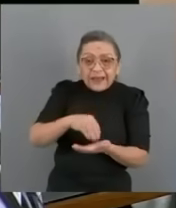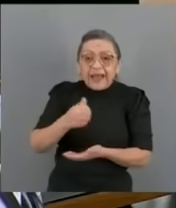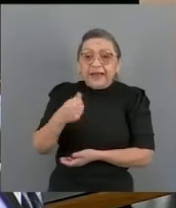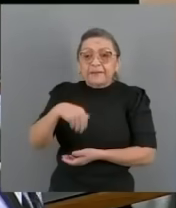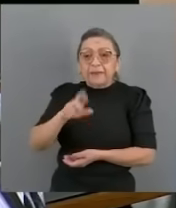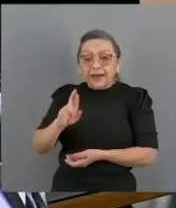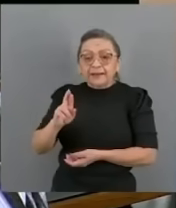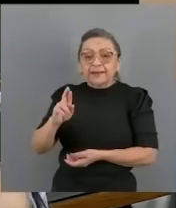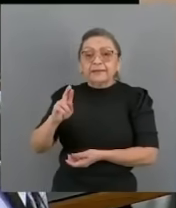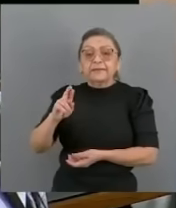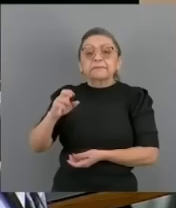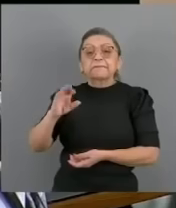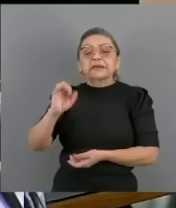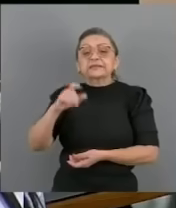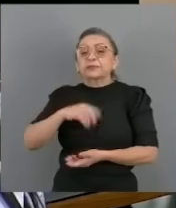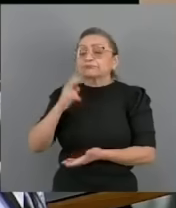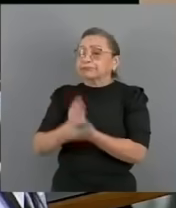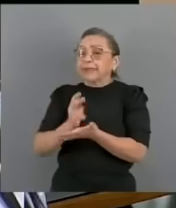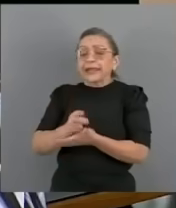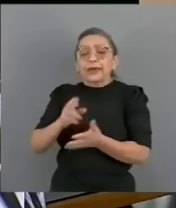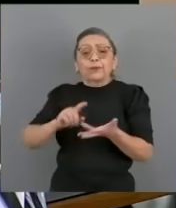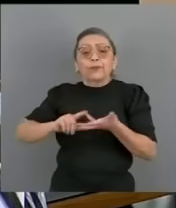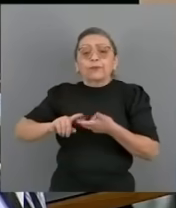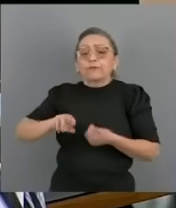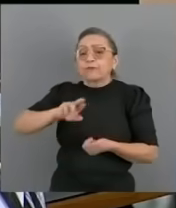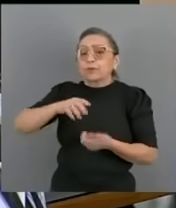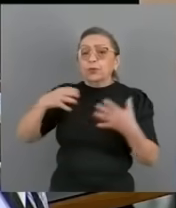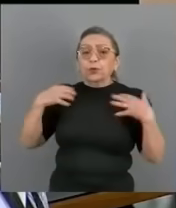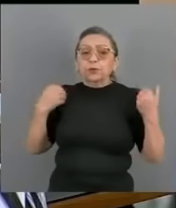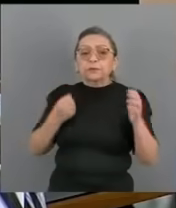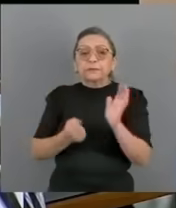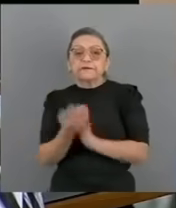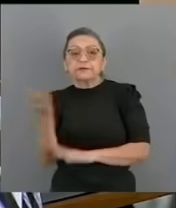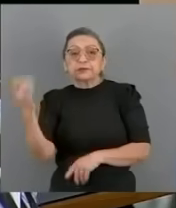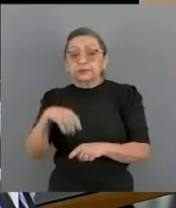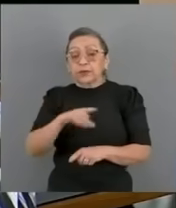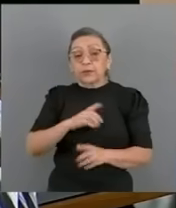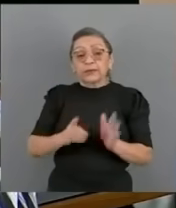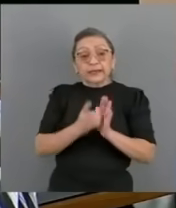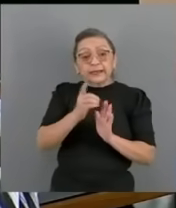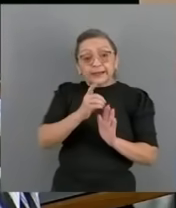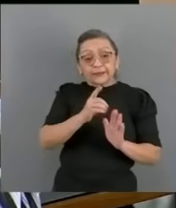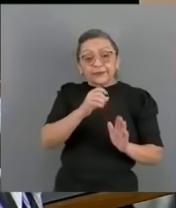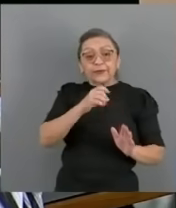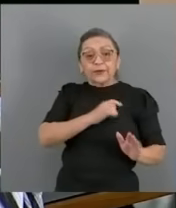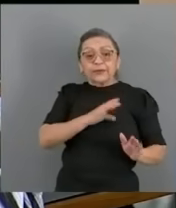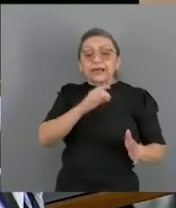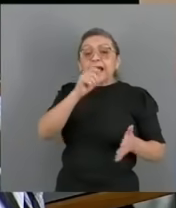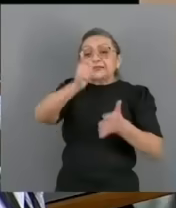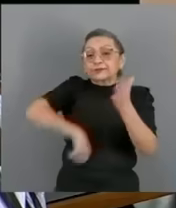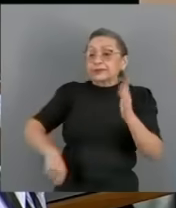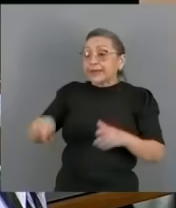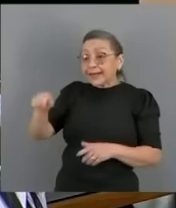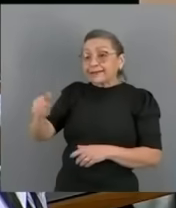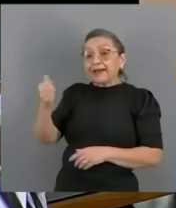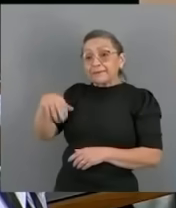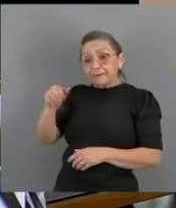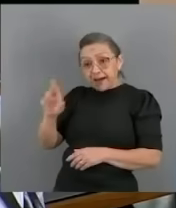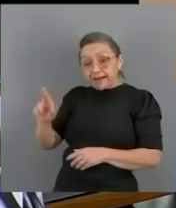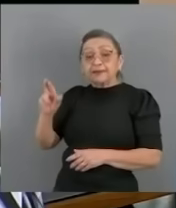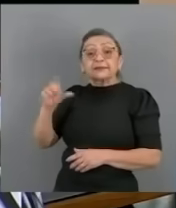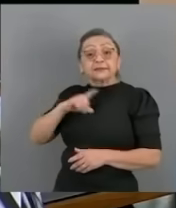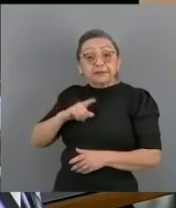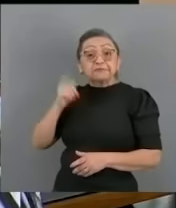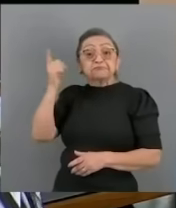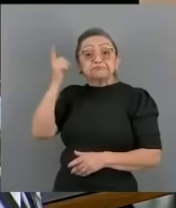um clube de benefício. Graças ao decreto assinado pelo Onyx, a Mar Brasil passou a ter direito a descontar